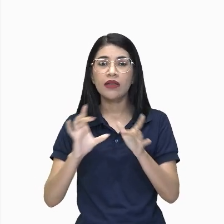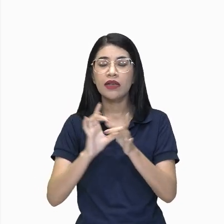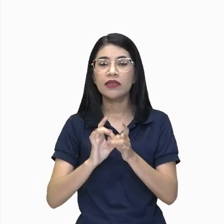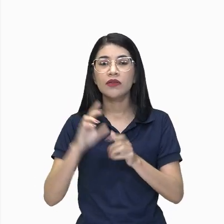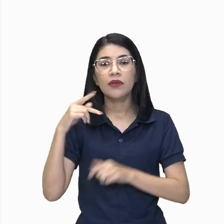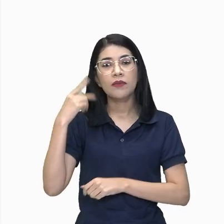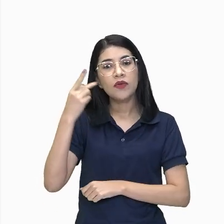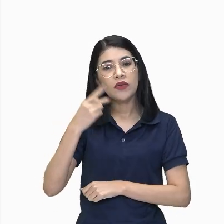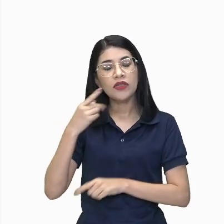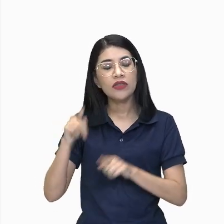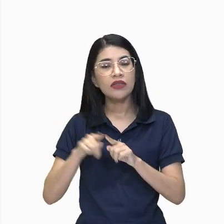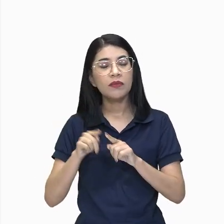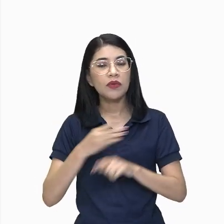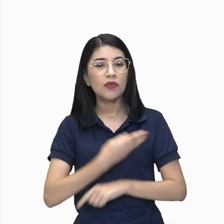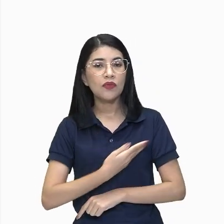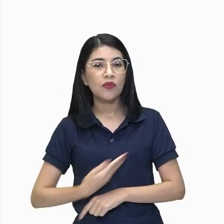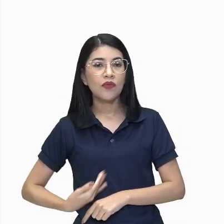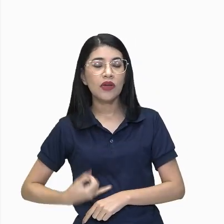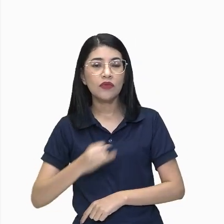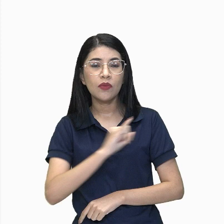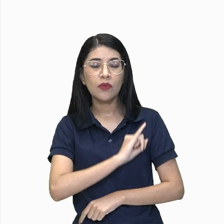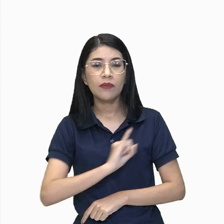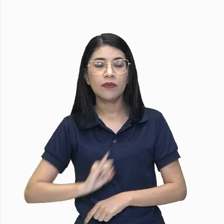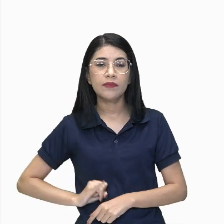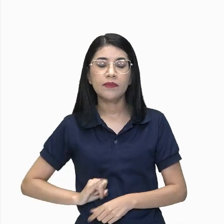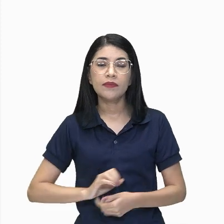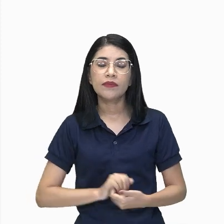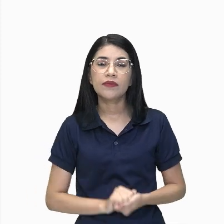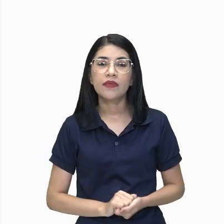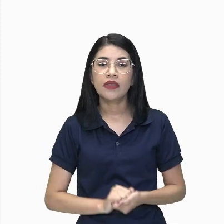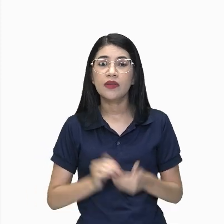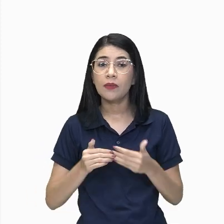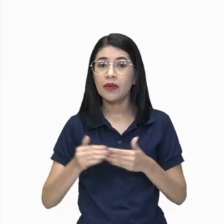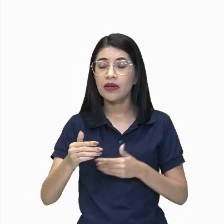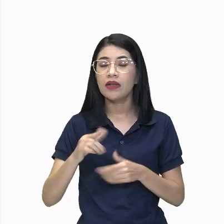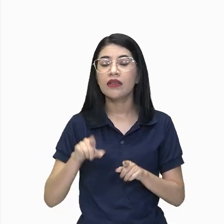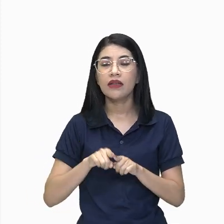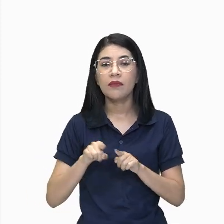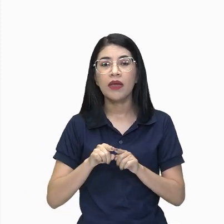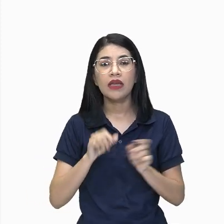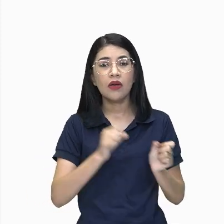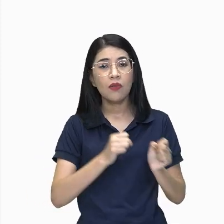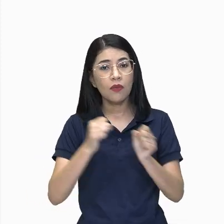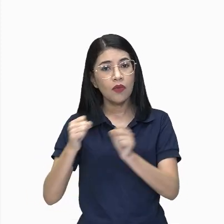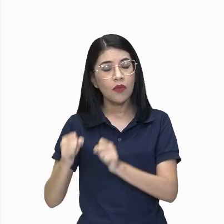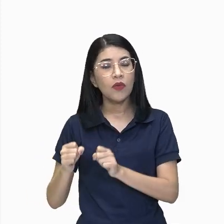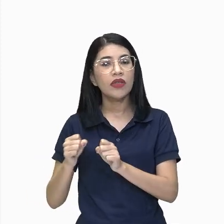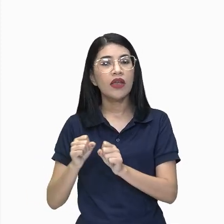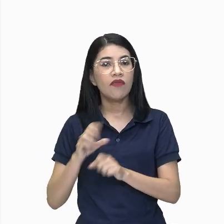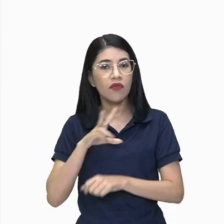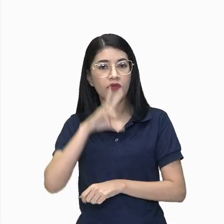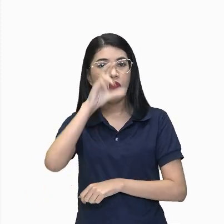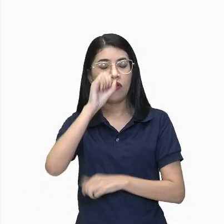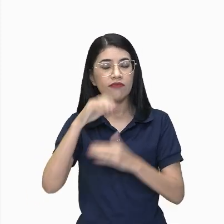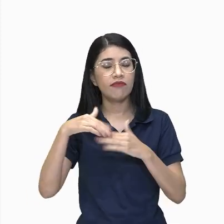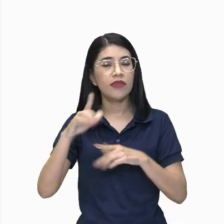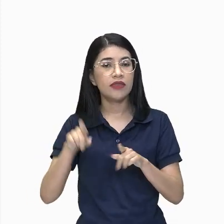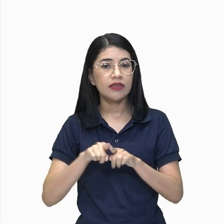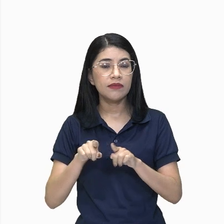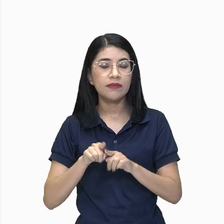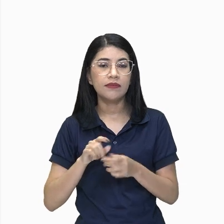também com o governo imperial. A gente vai ver que nesse momento aumenta o poder das